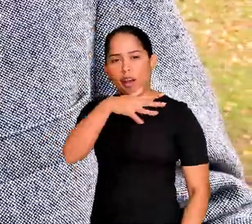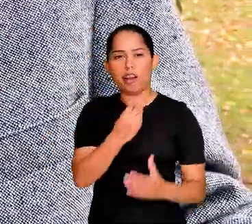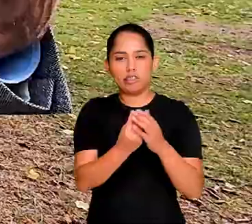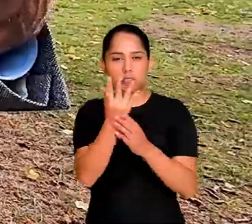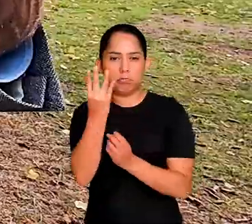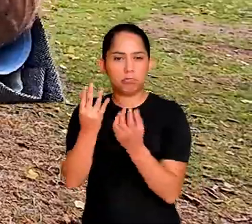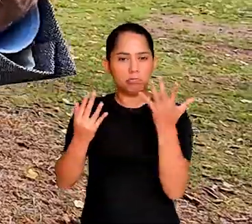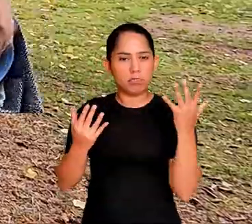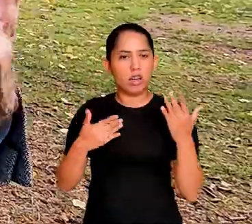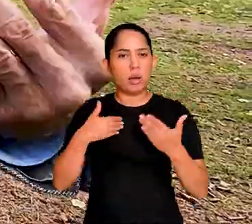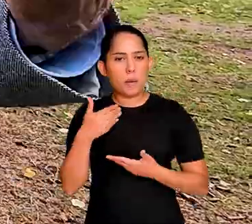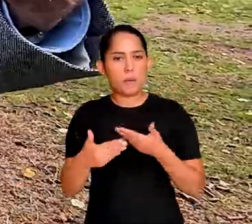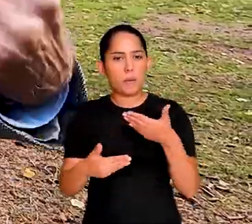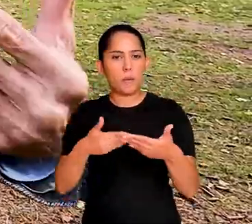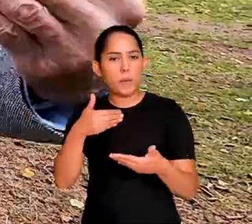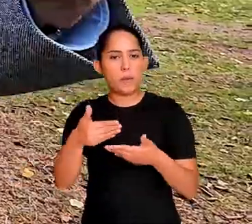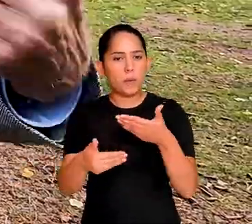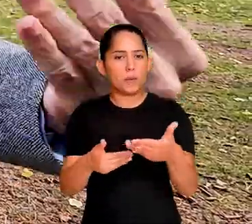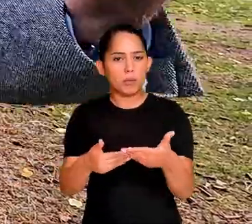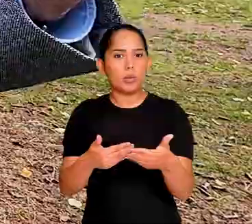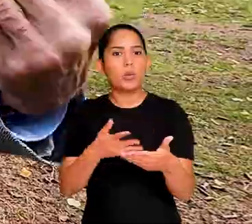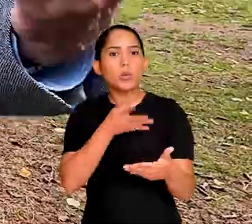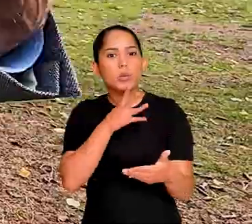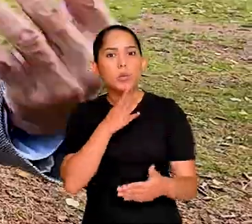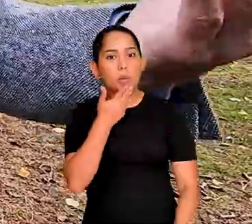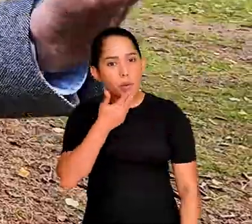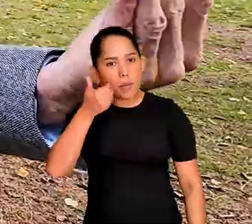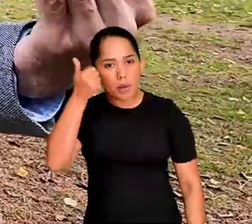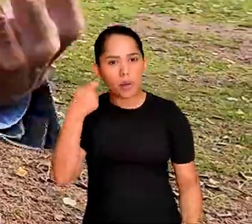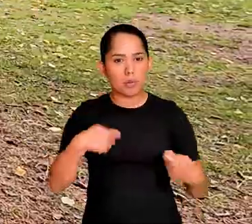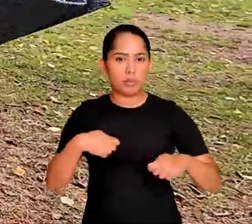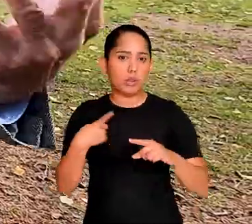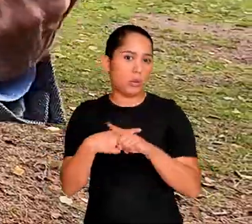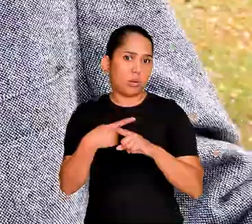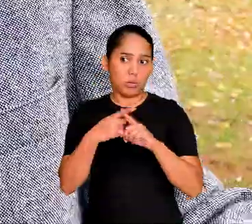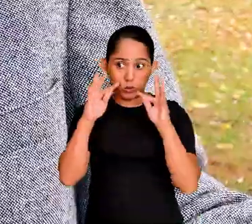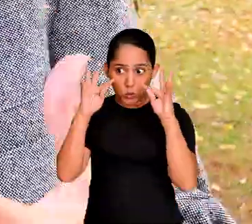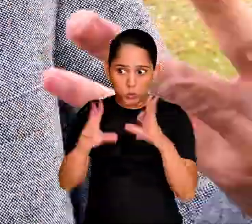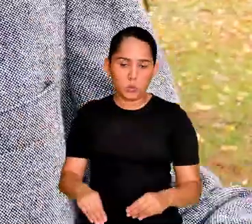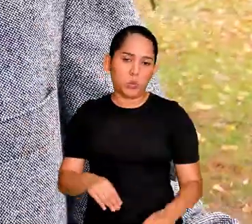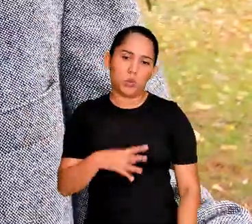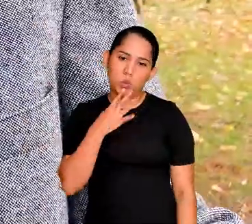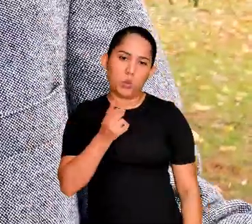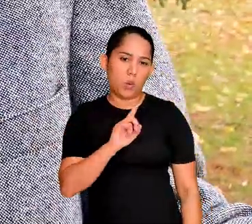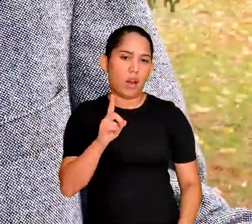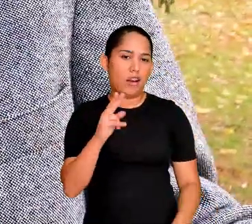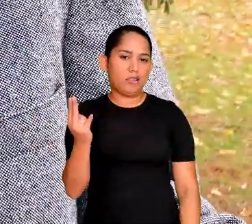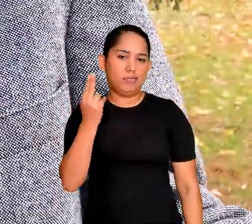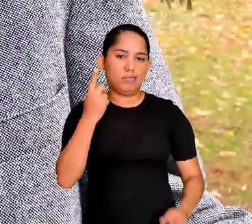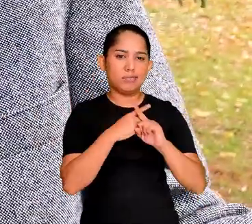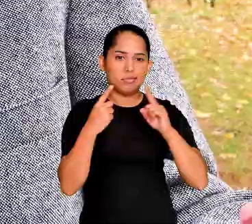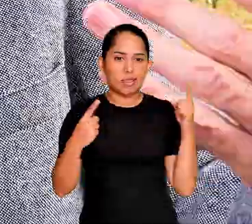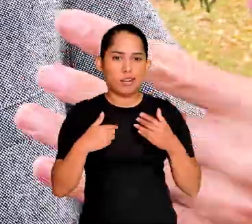them and make steps to know them always better, because you never know fully somebody